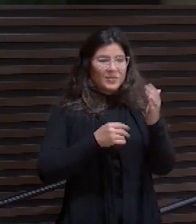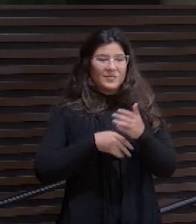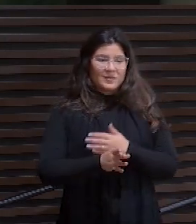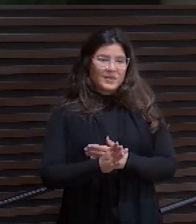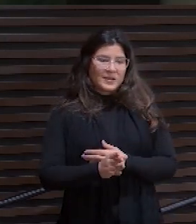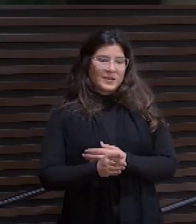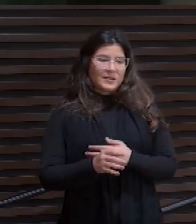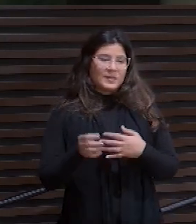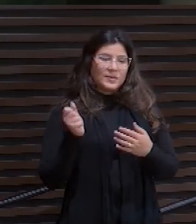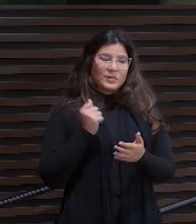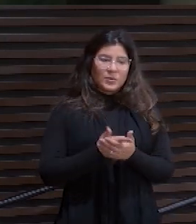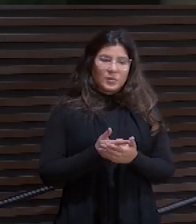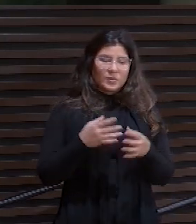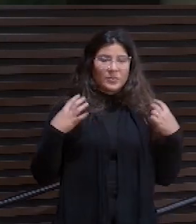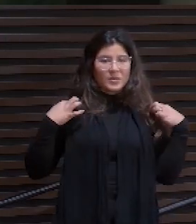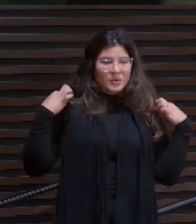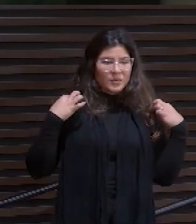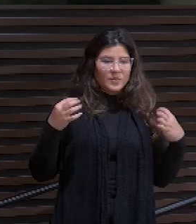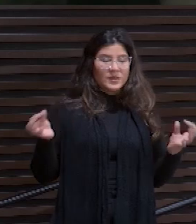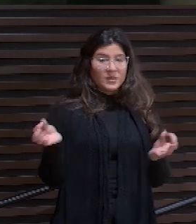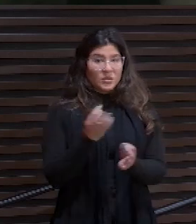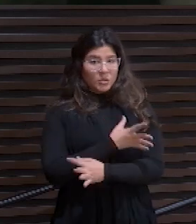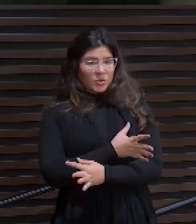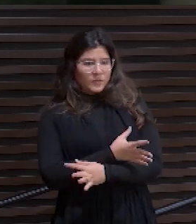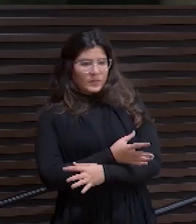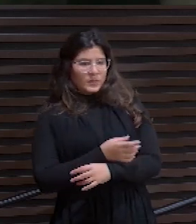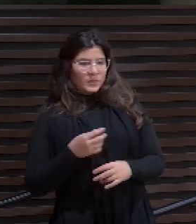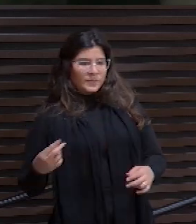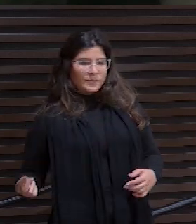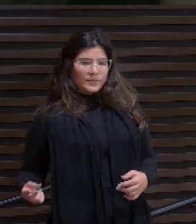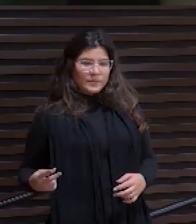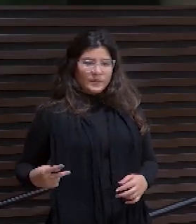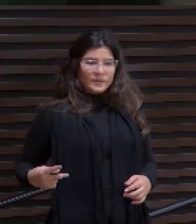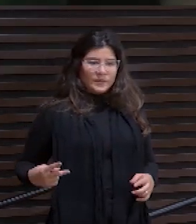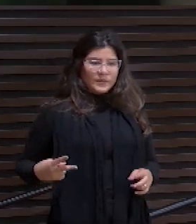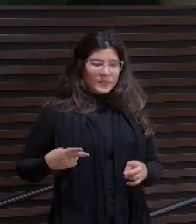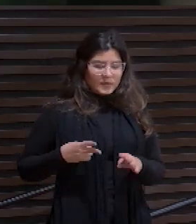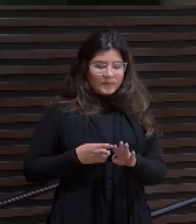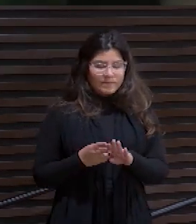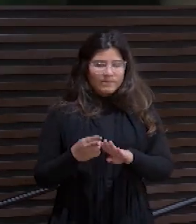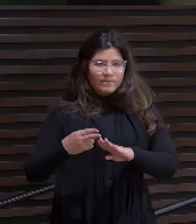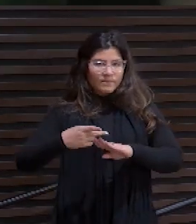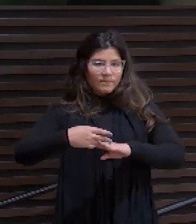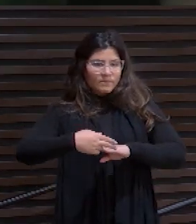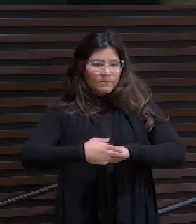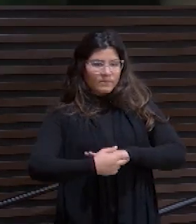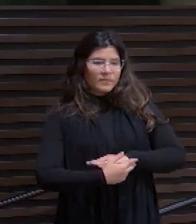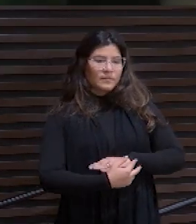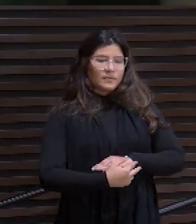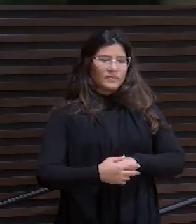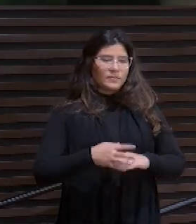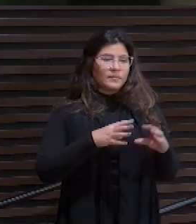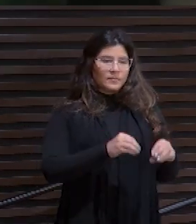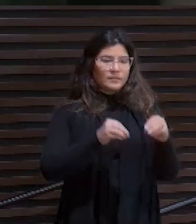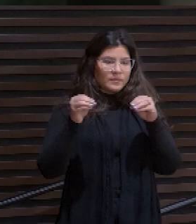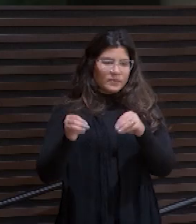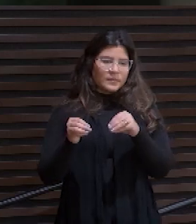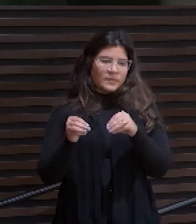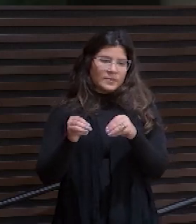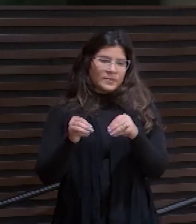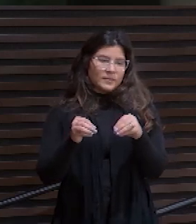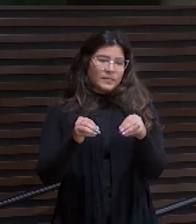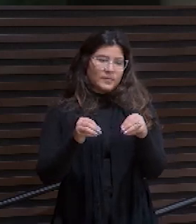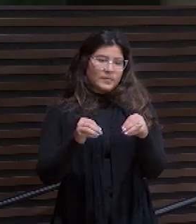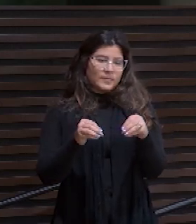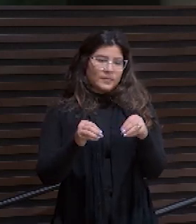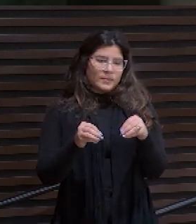roupa nova, você recorta a roupa nova, aí você pega o recorte da roupa nova para poder